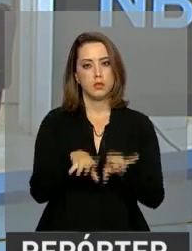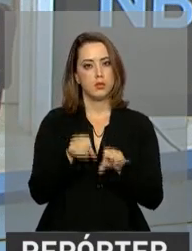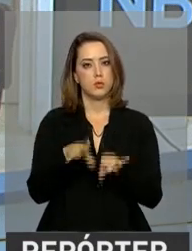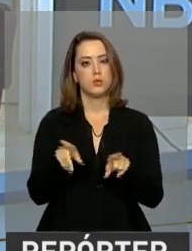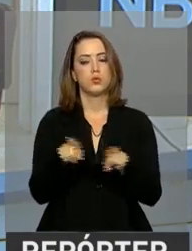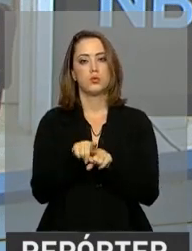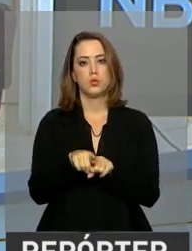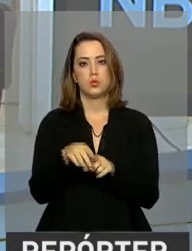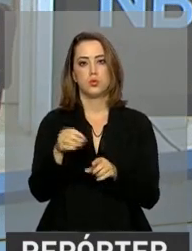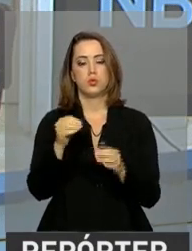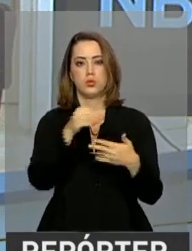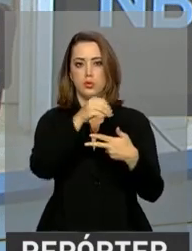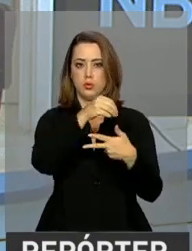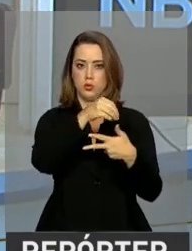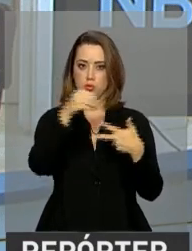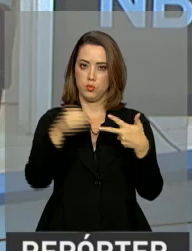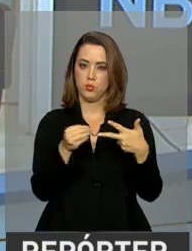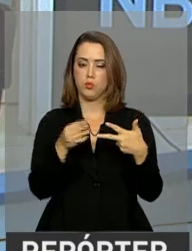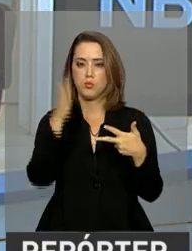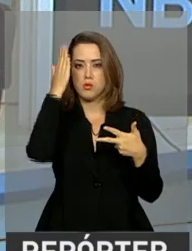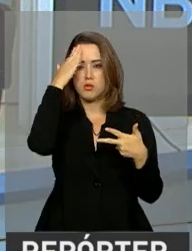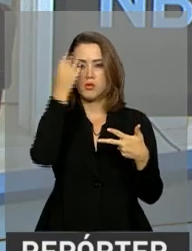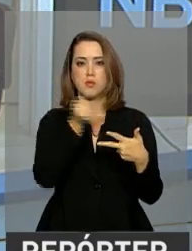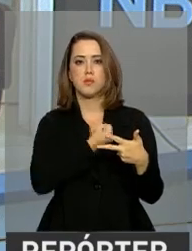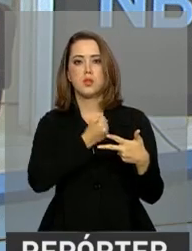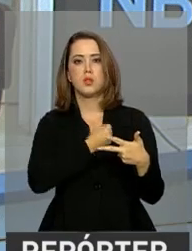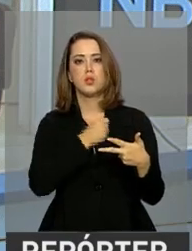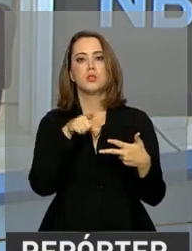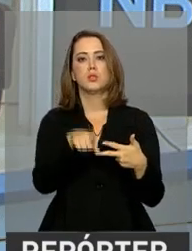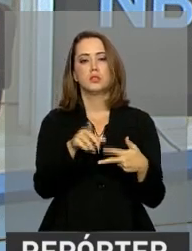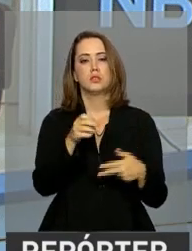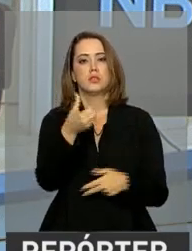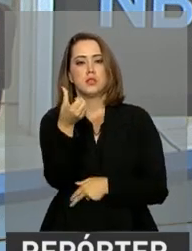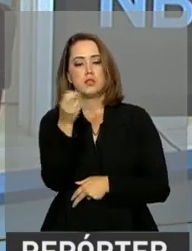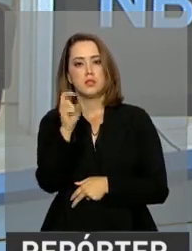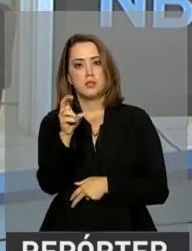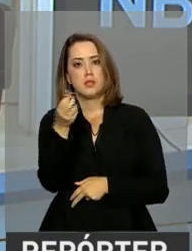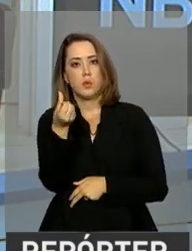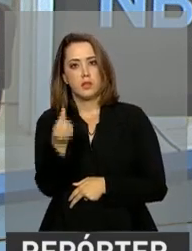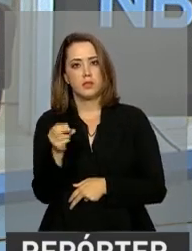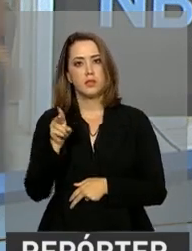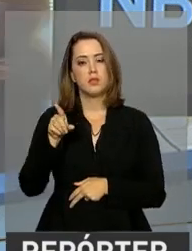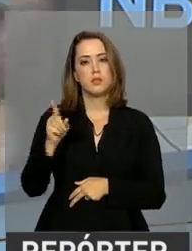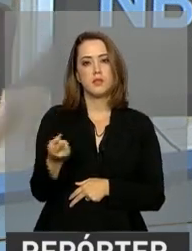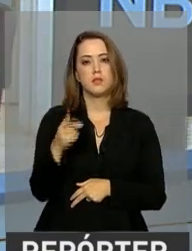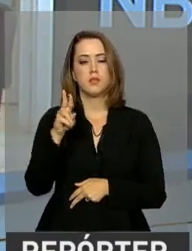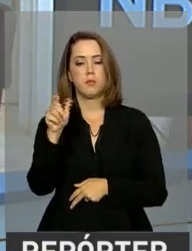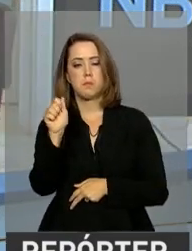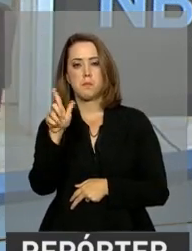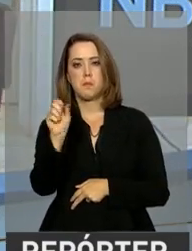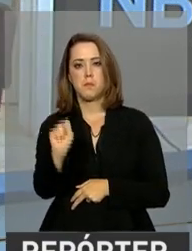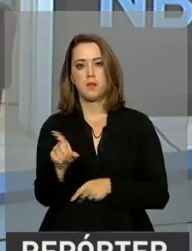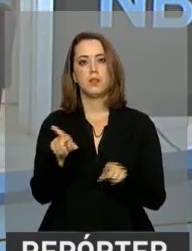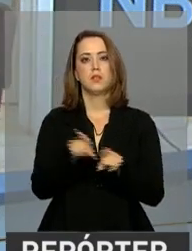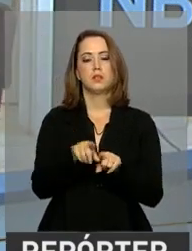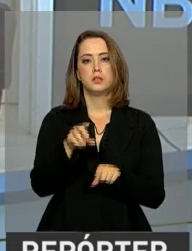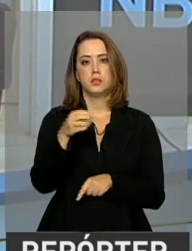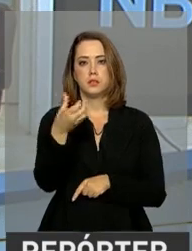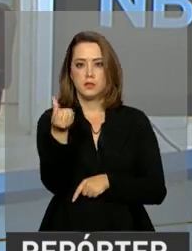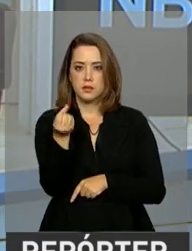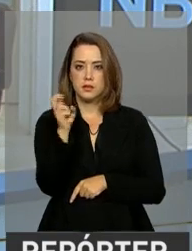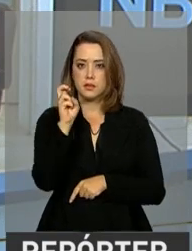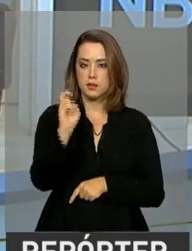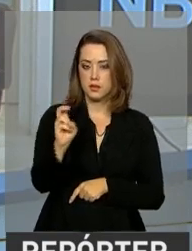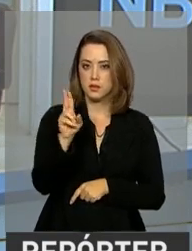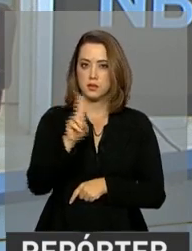na nota do Enem. Para esta edição, foram ofertadas mais de 56 mil vagas em 65 universidades